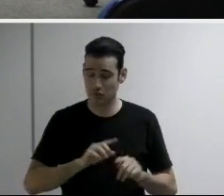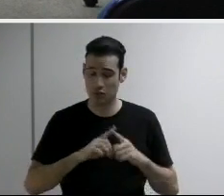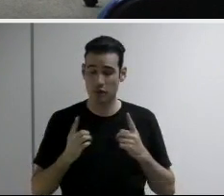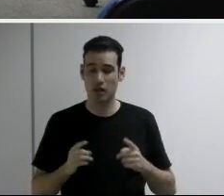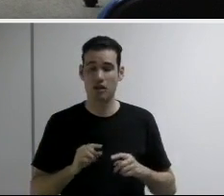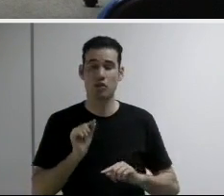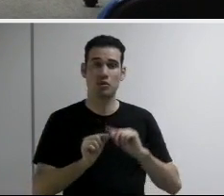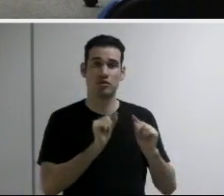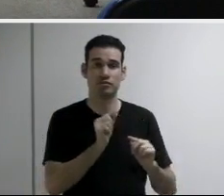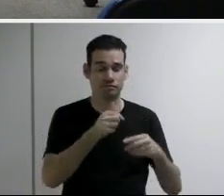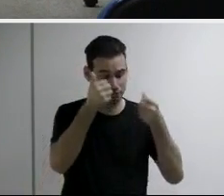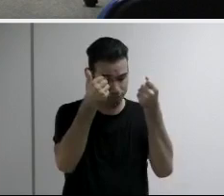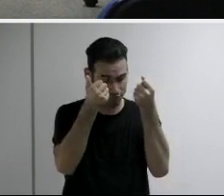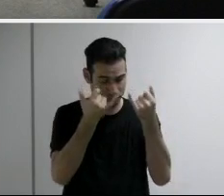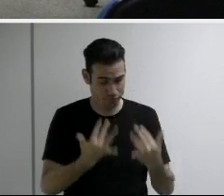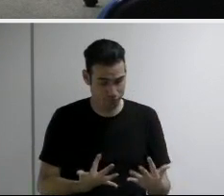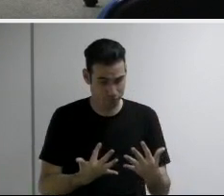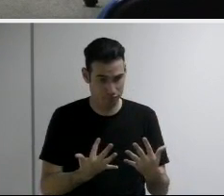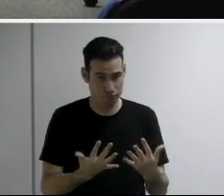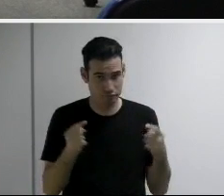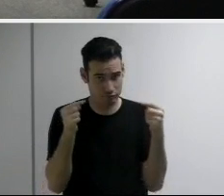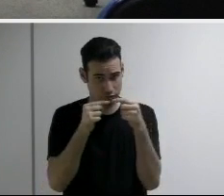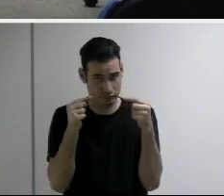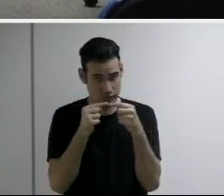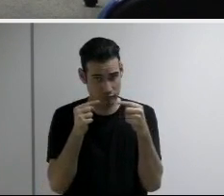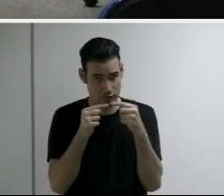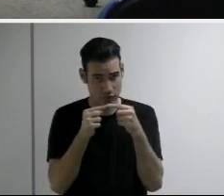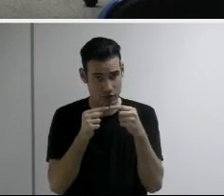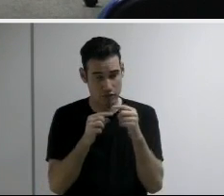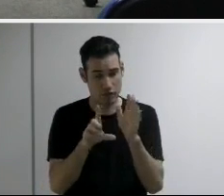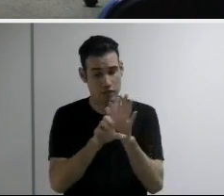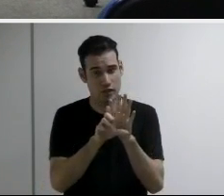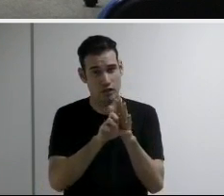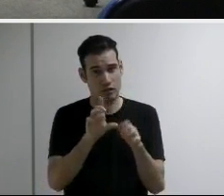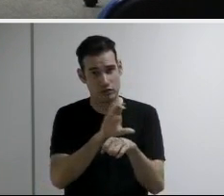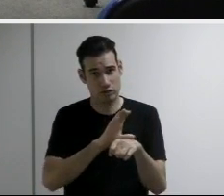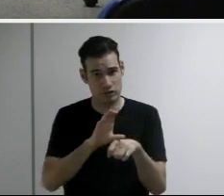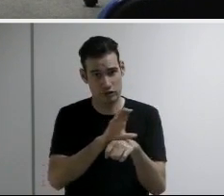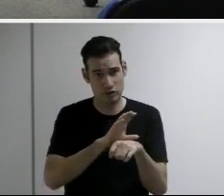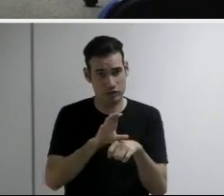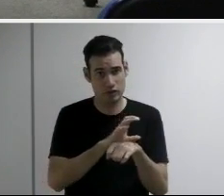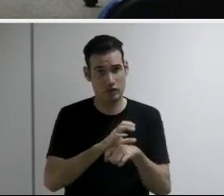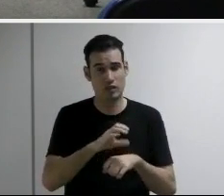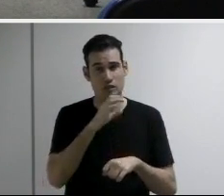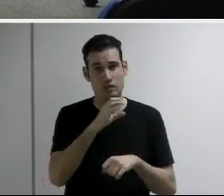que se aplica o Código Civil, a atividade de risco, se aplica o CDC,